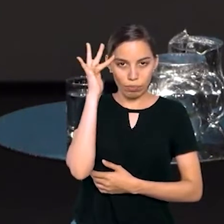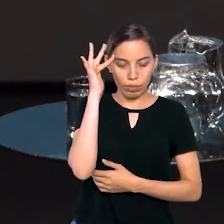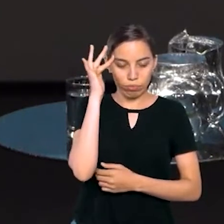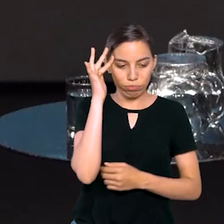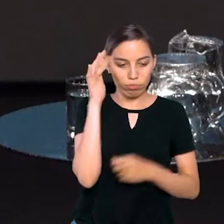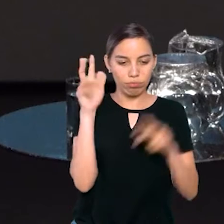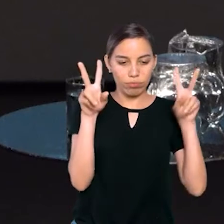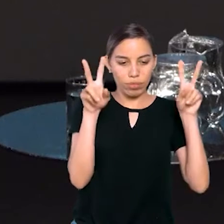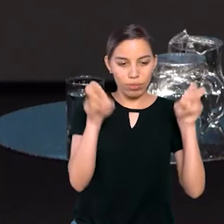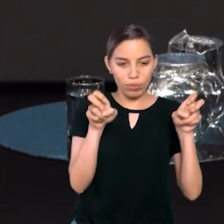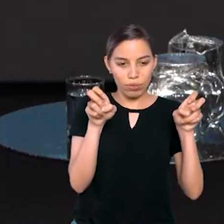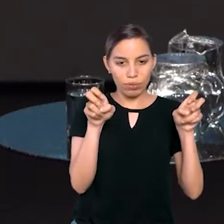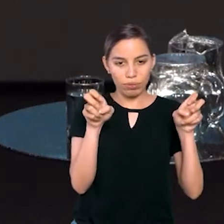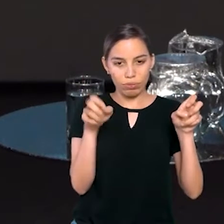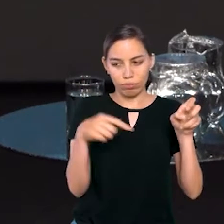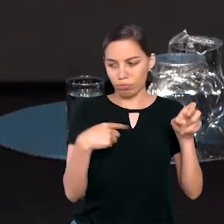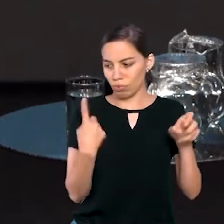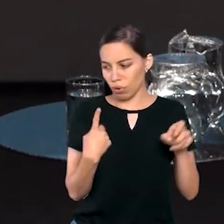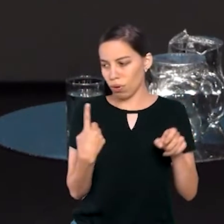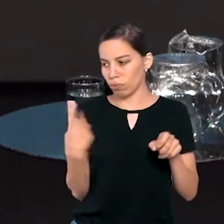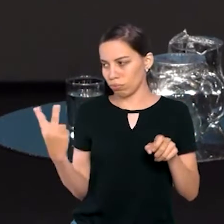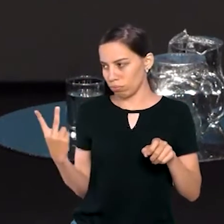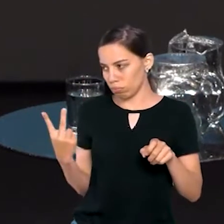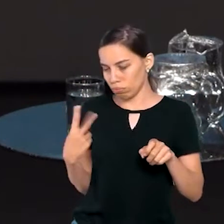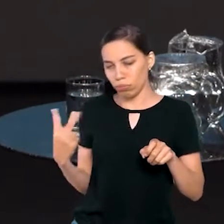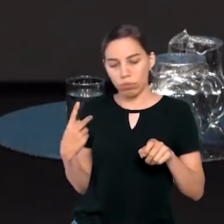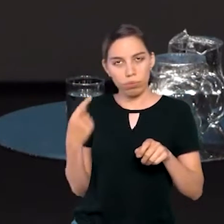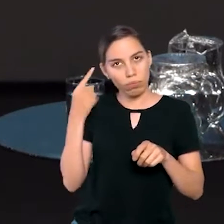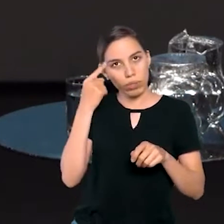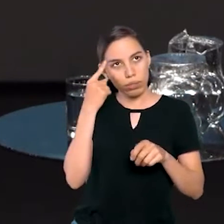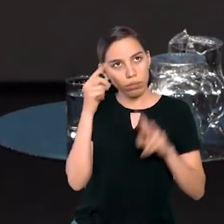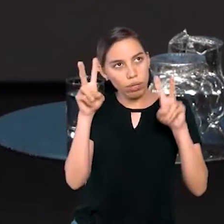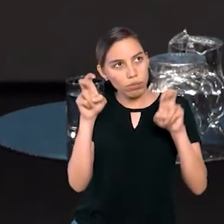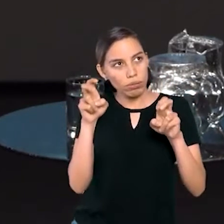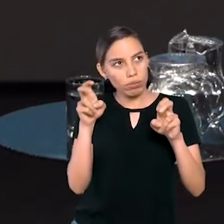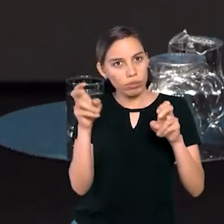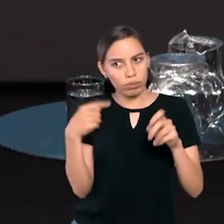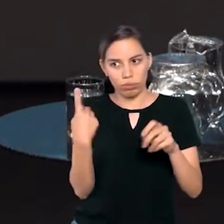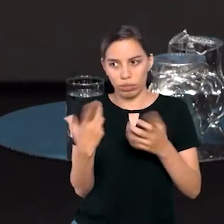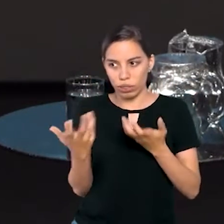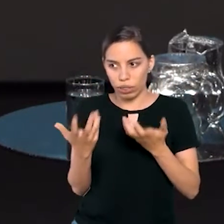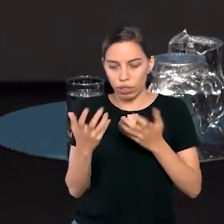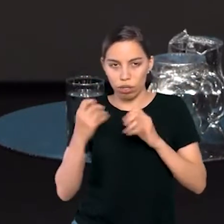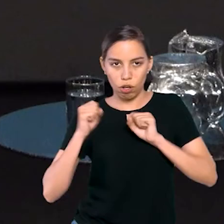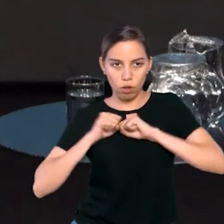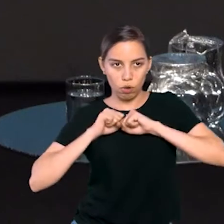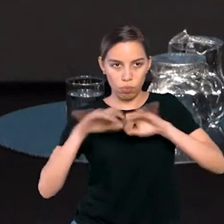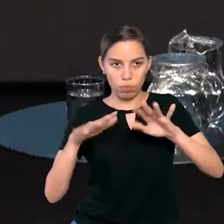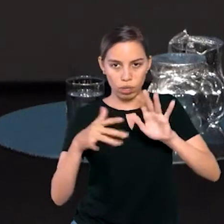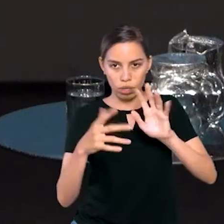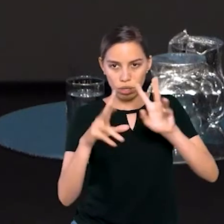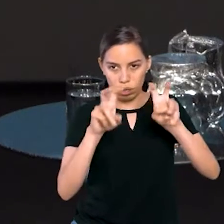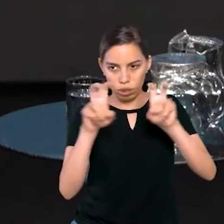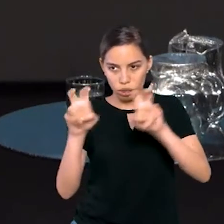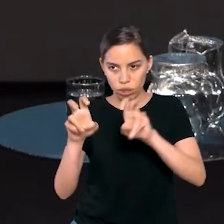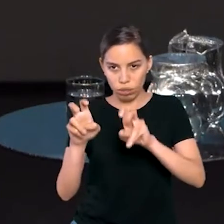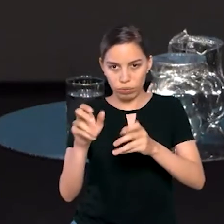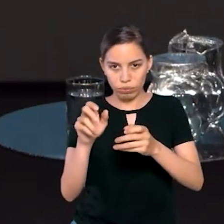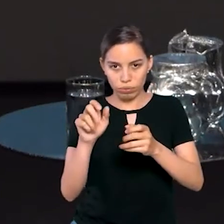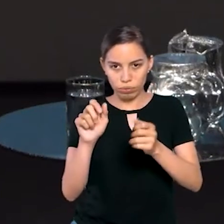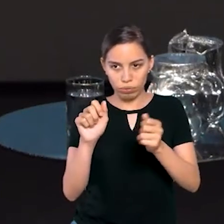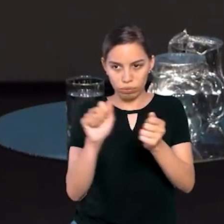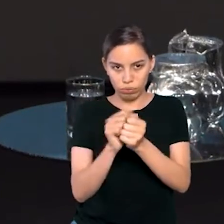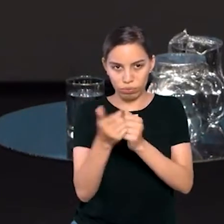os assuntos que a gente queria compartilhar com vocês, a minha sugestão é que a gente falasse também